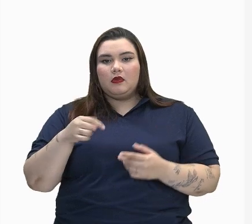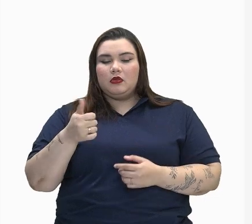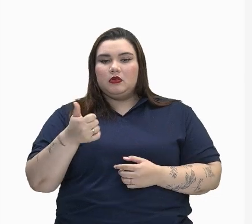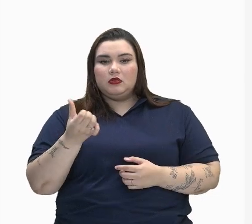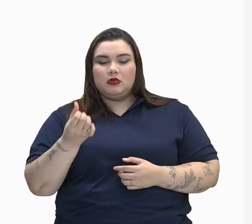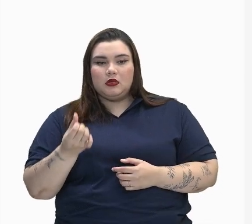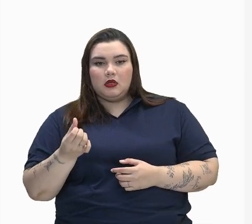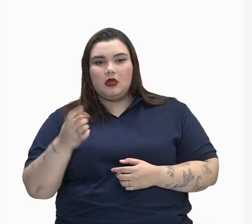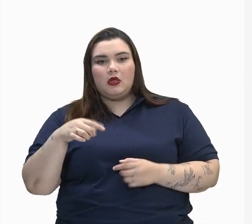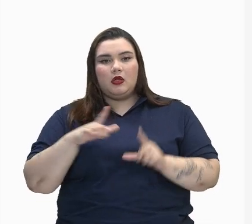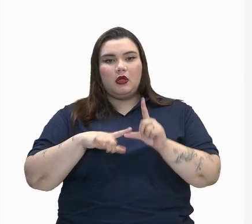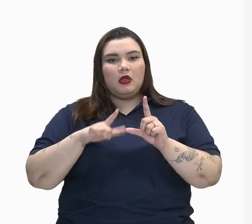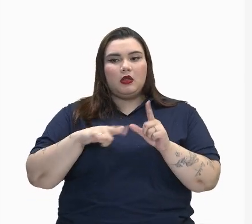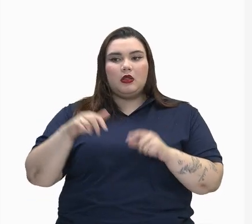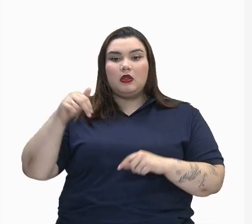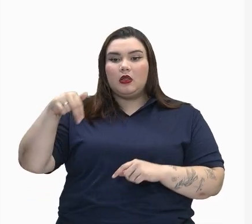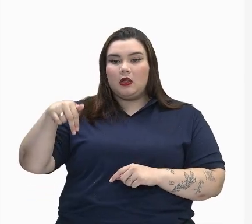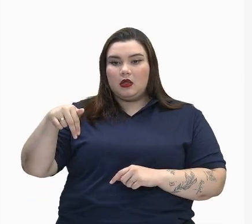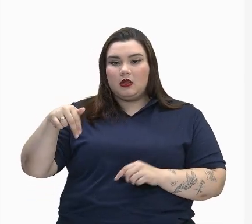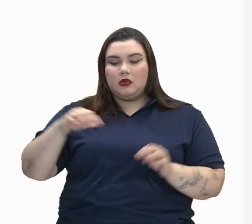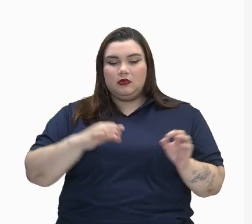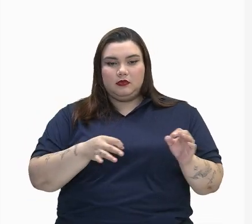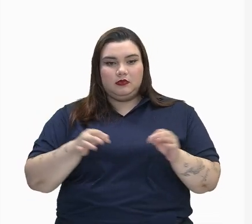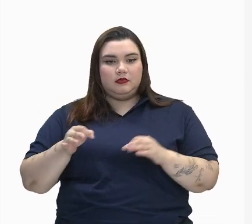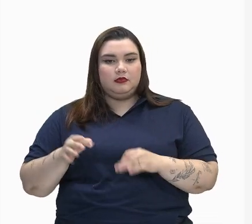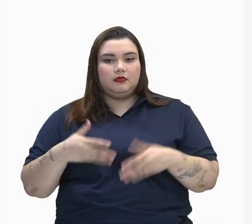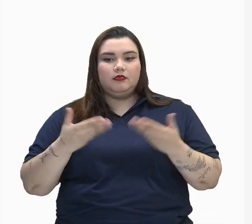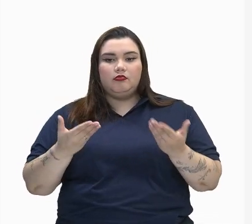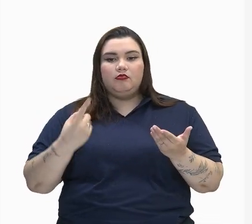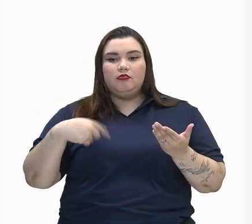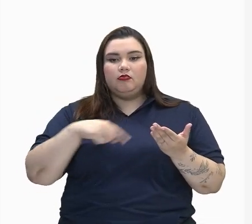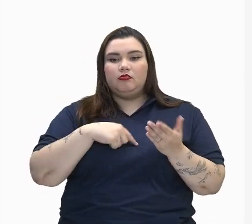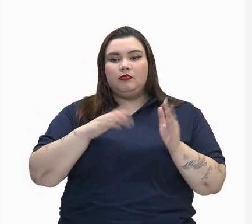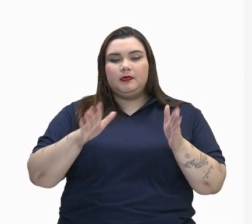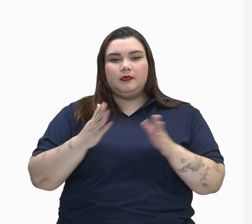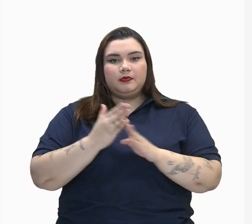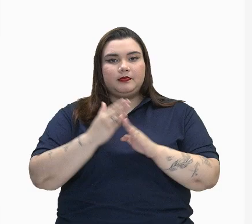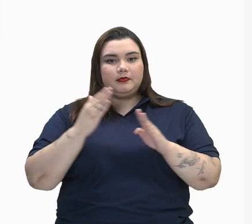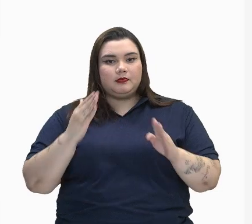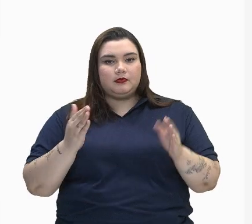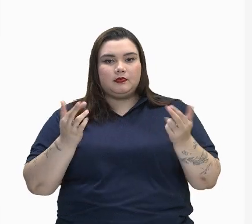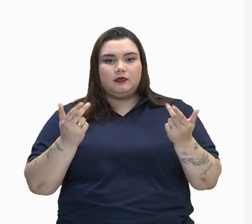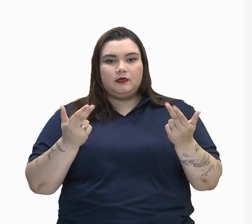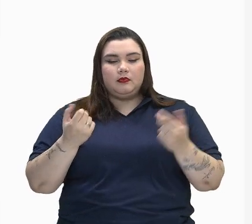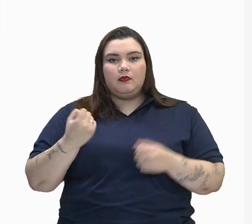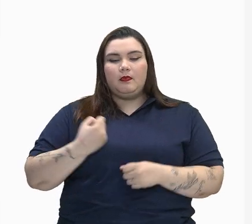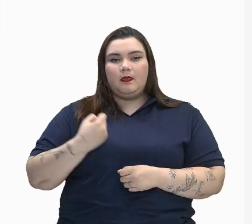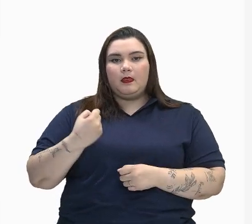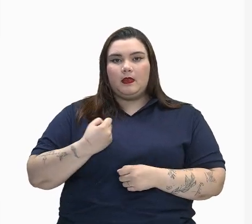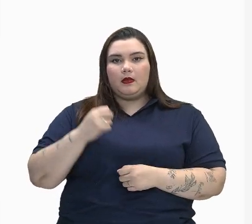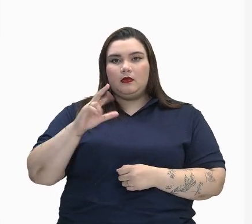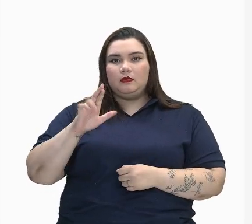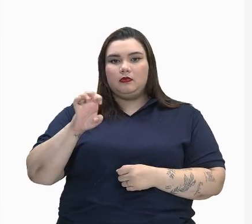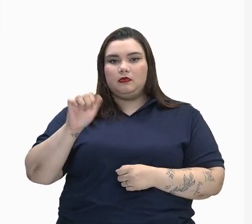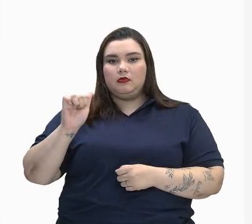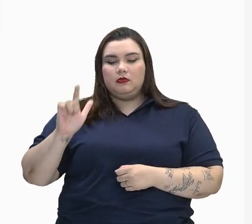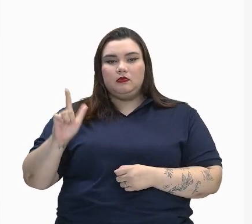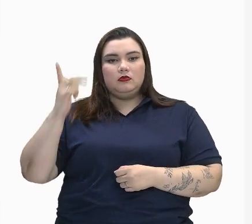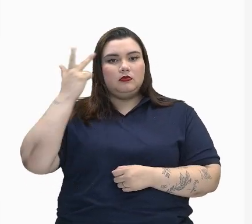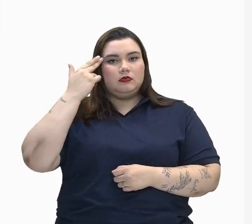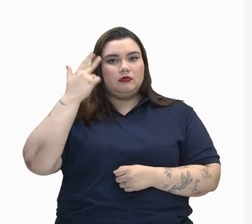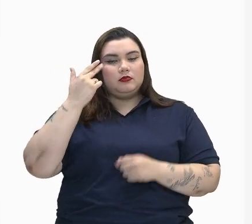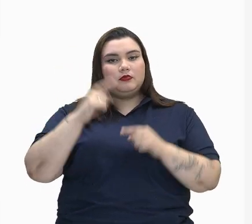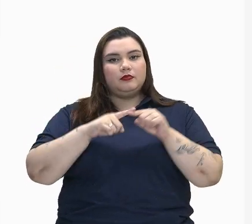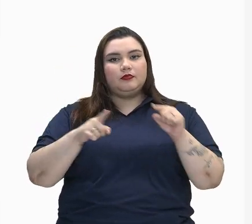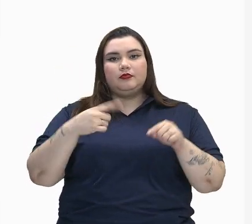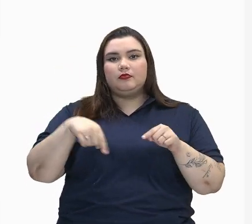3,16, é a letra N, tá certo? Então, a gente localiza igual um número real, normal, só que